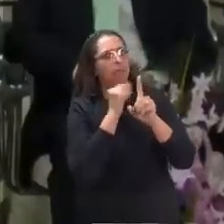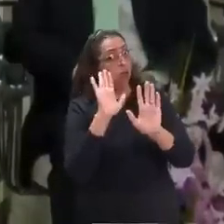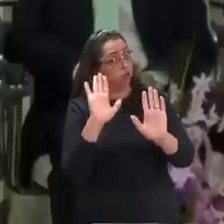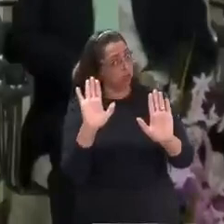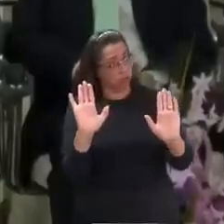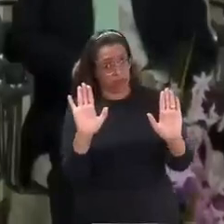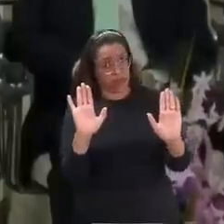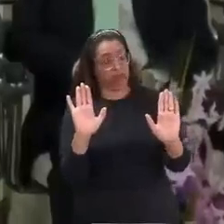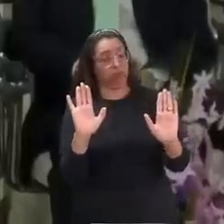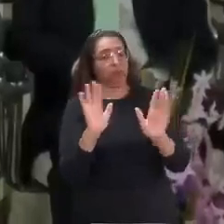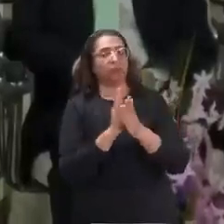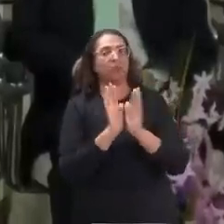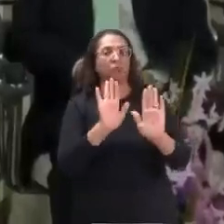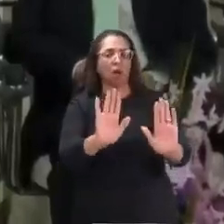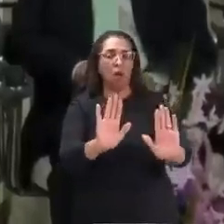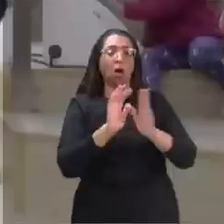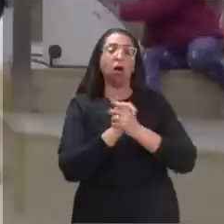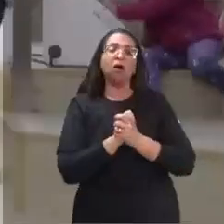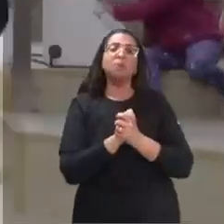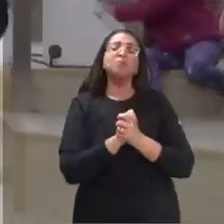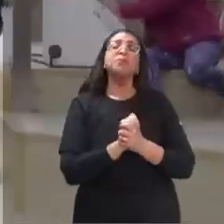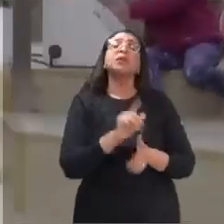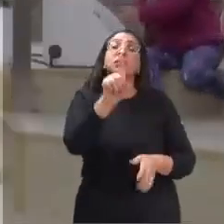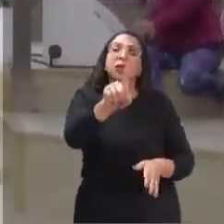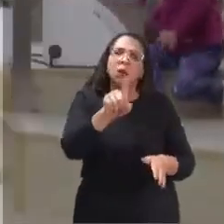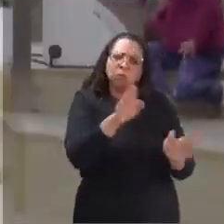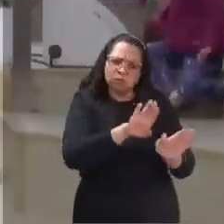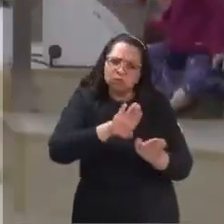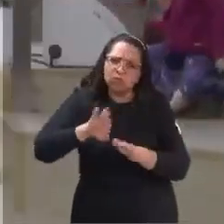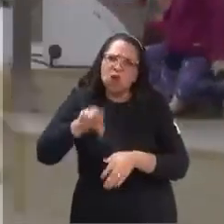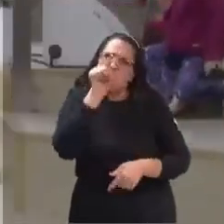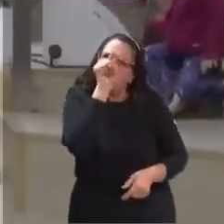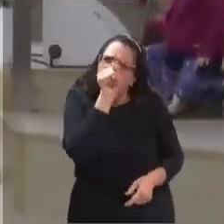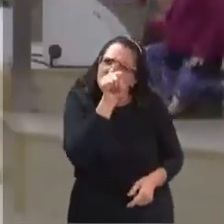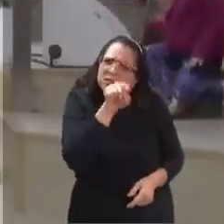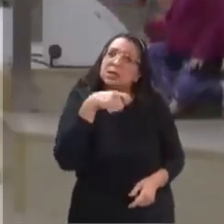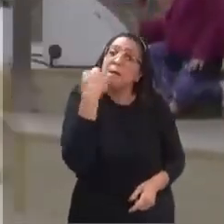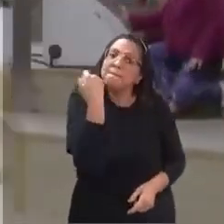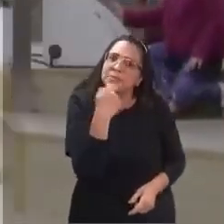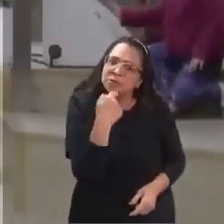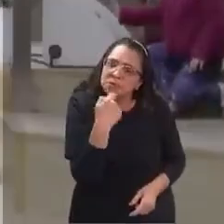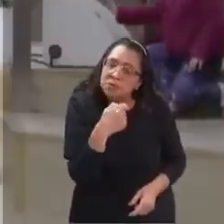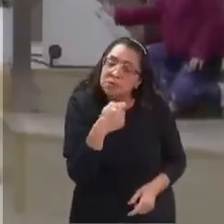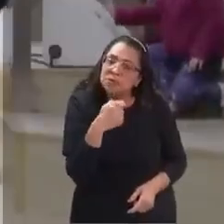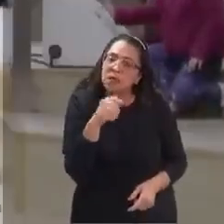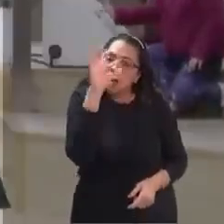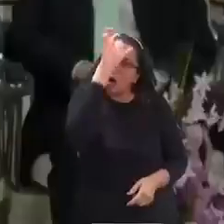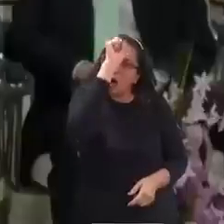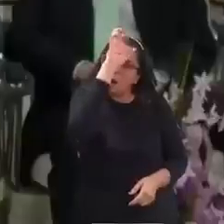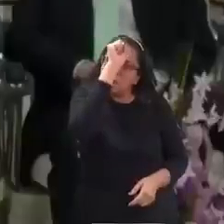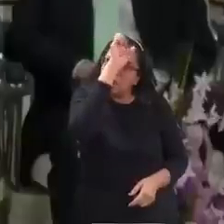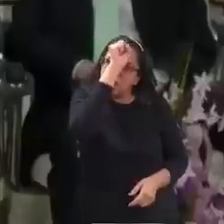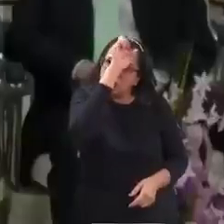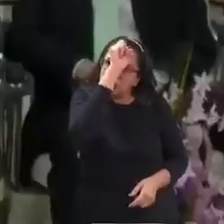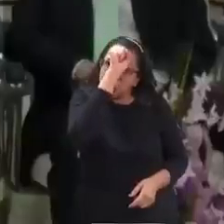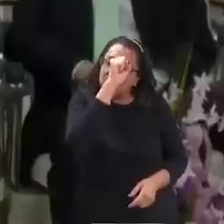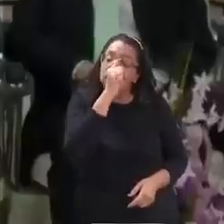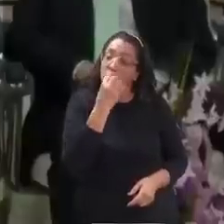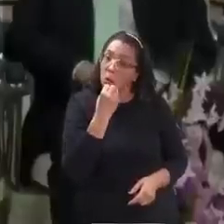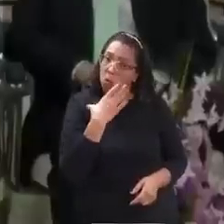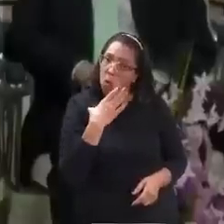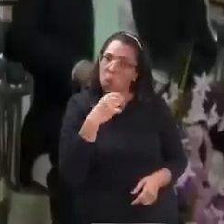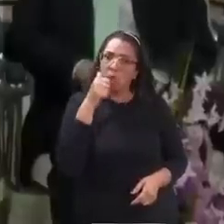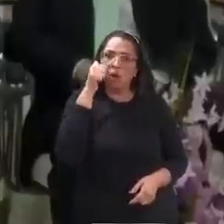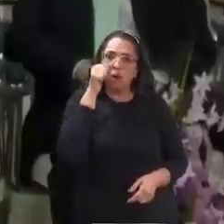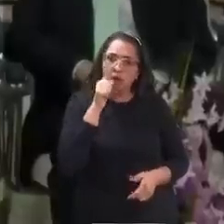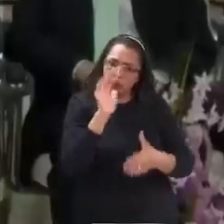uma coisa: a ser uma boa esposa e produtiva. É o único jeito delas terem valor na cultura.